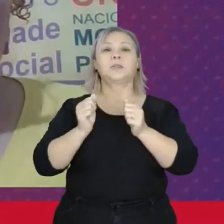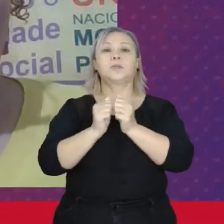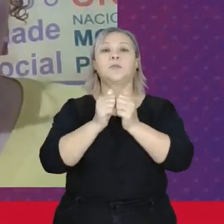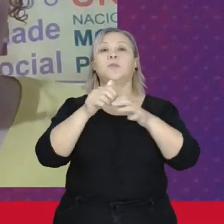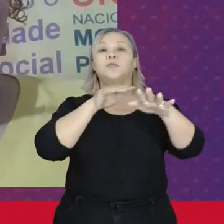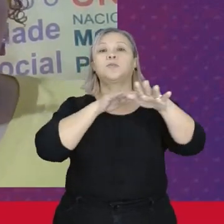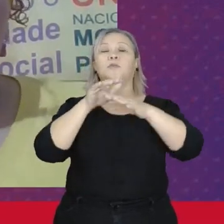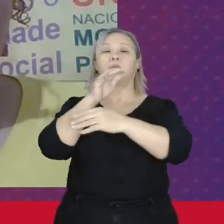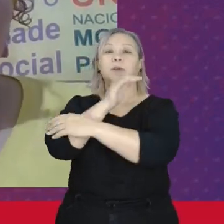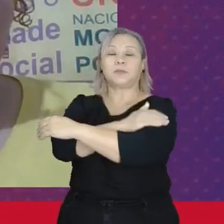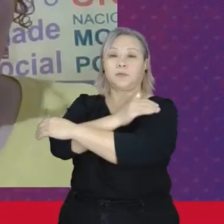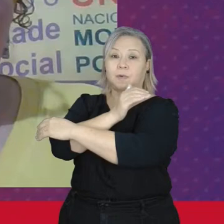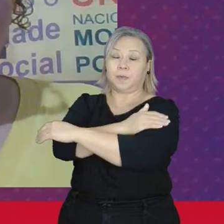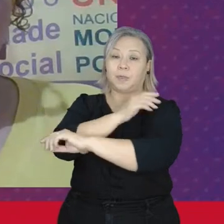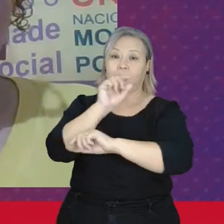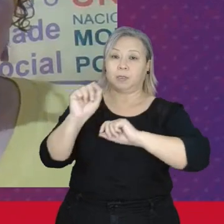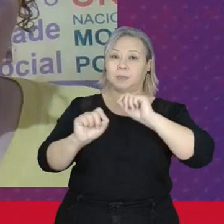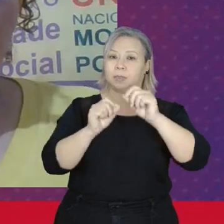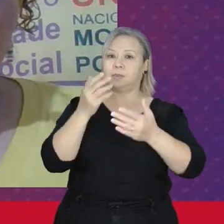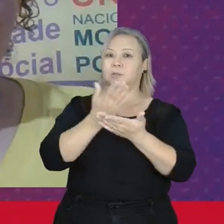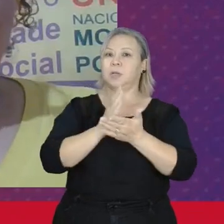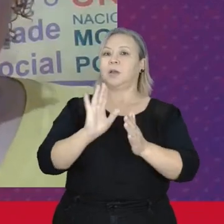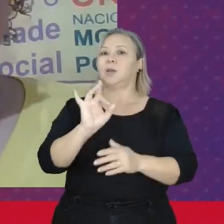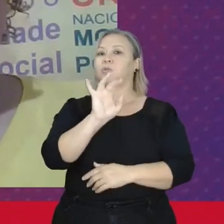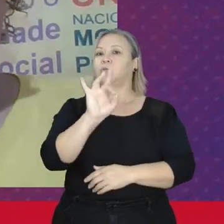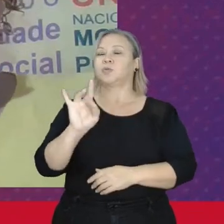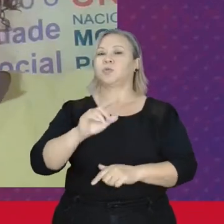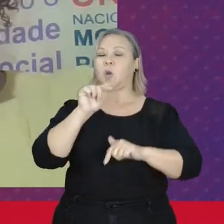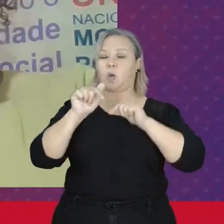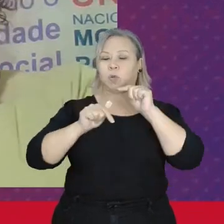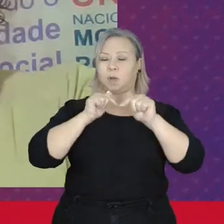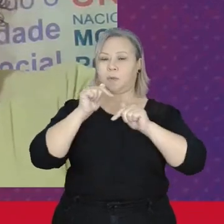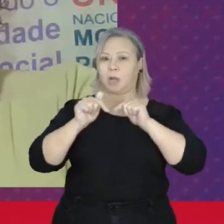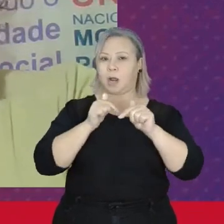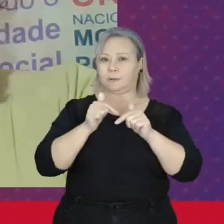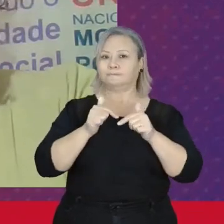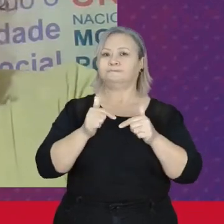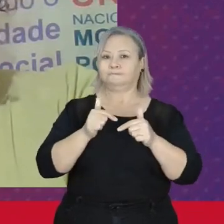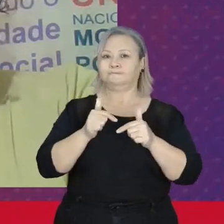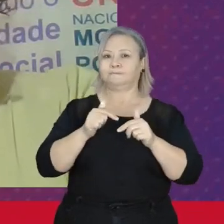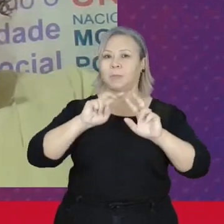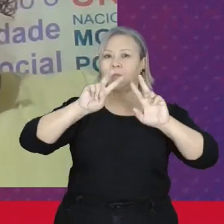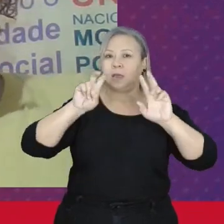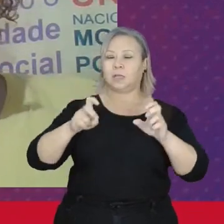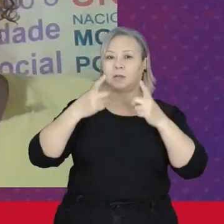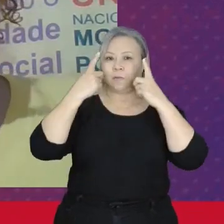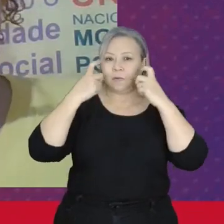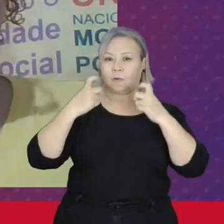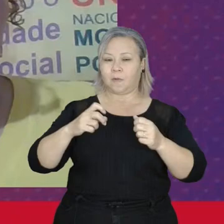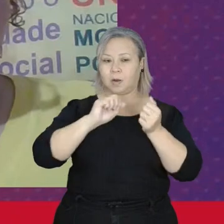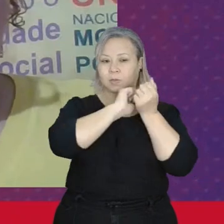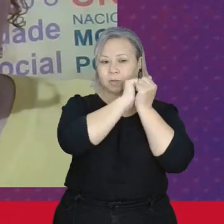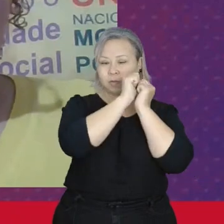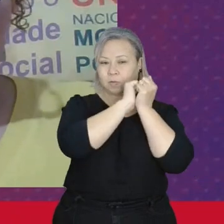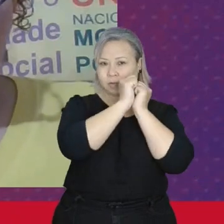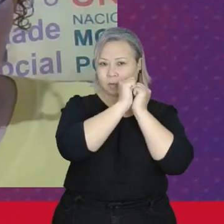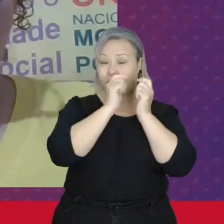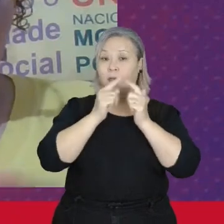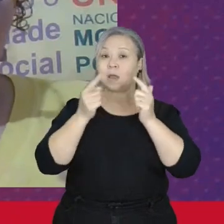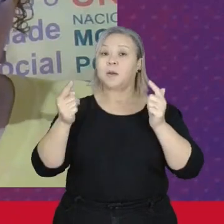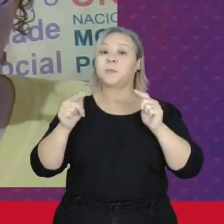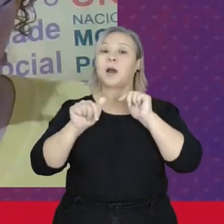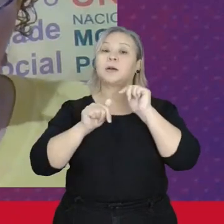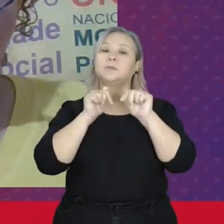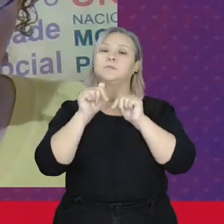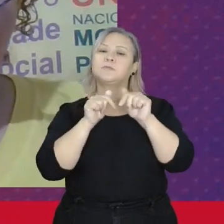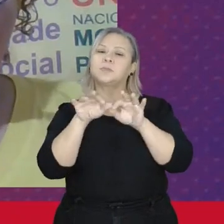movimentos feministas, que não bastava só trabalhar a questão da violência doméstica, mas sim